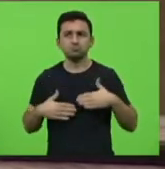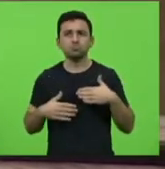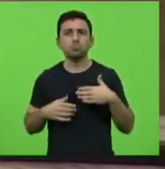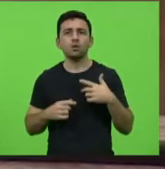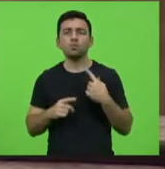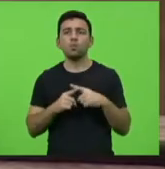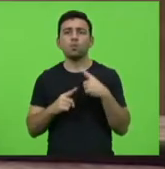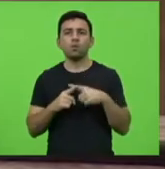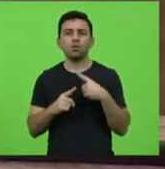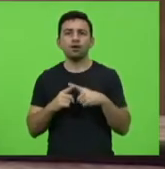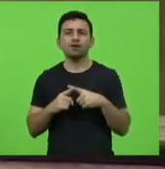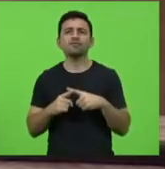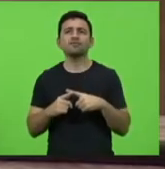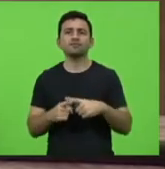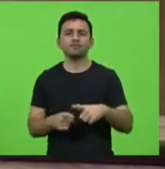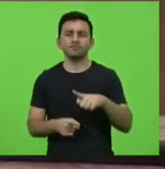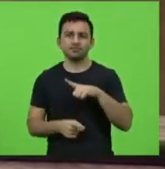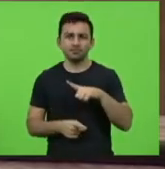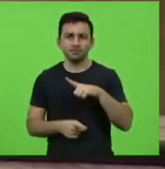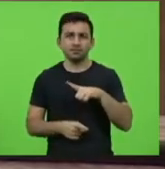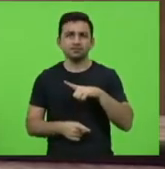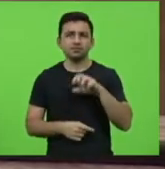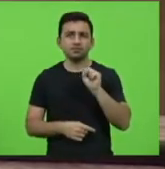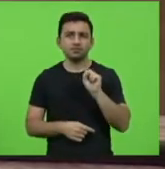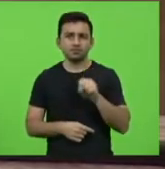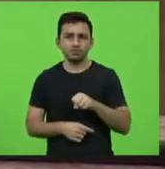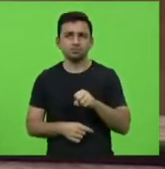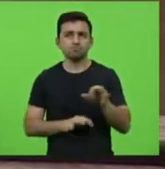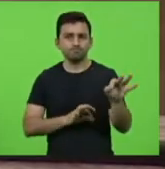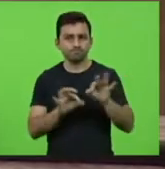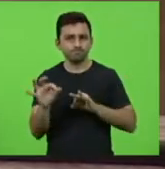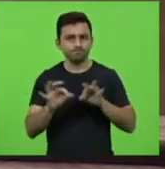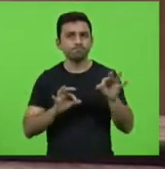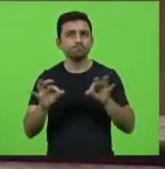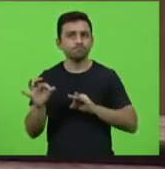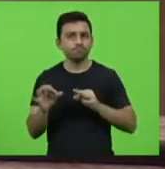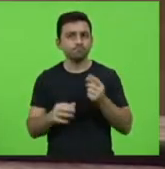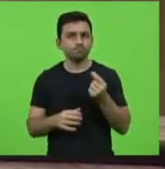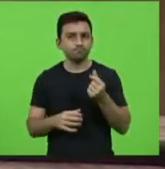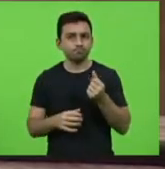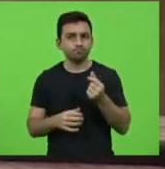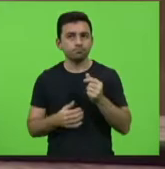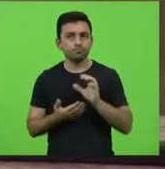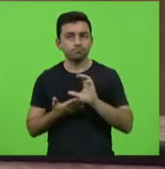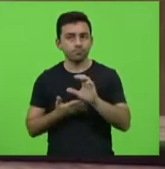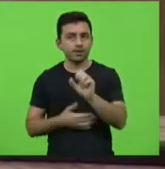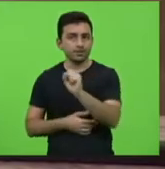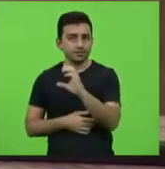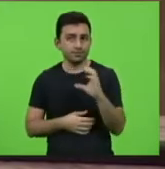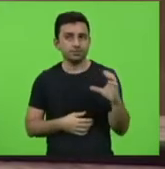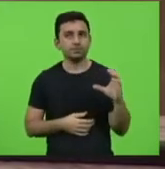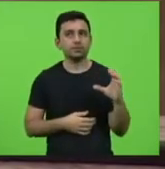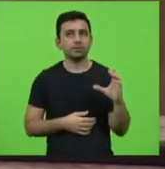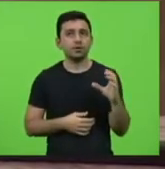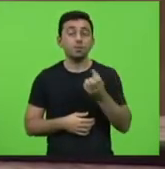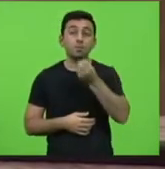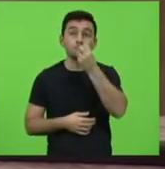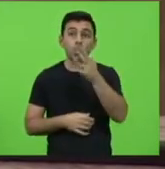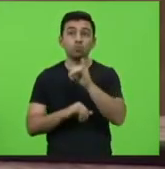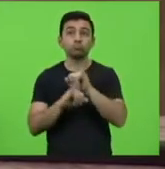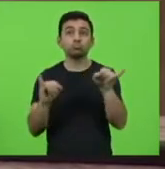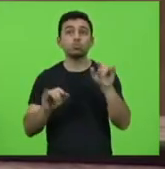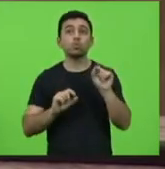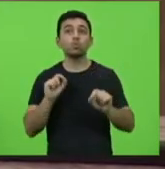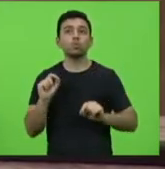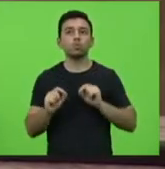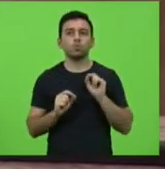há, efetivamente, um planejamento de recursos para investimento nas SC. E a boa notícia que eu